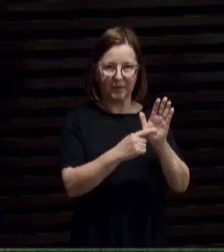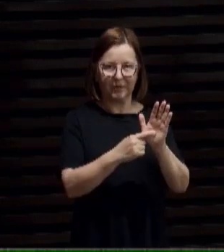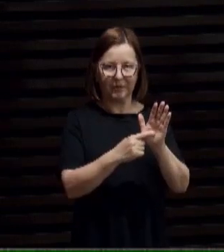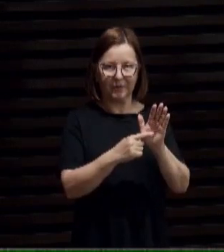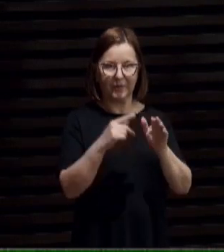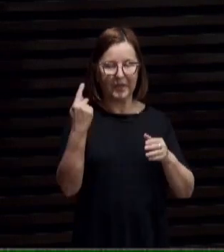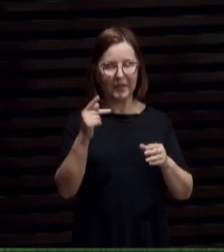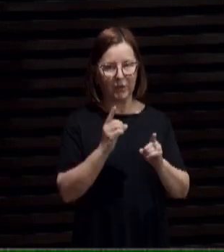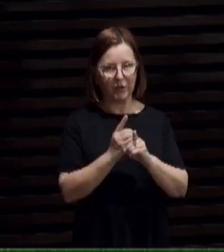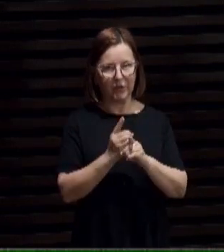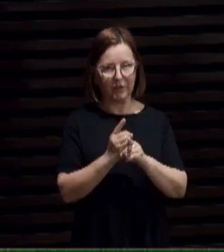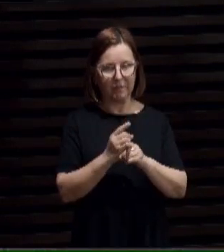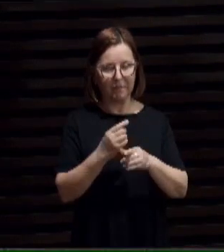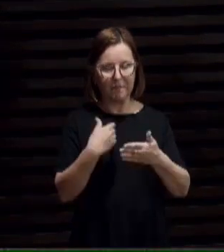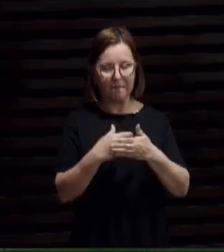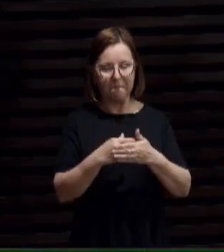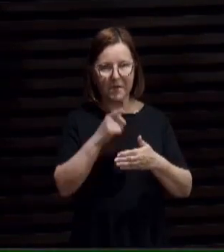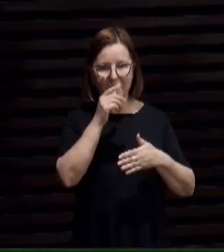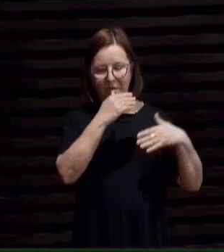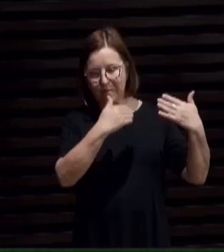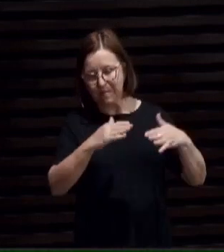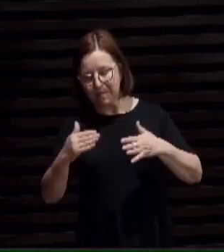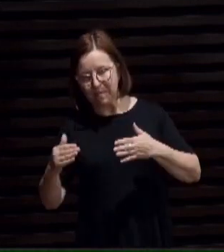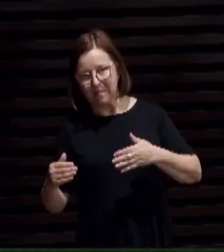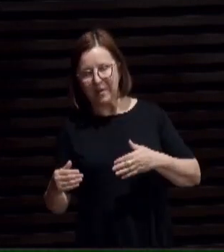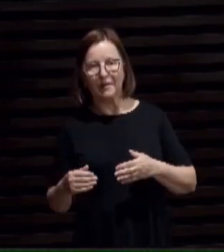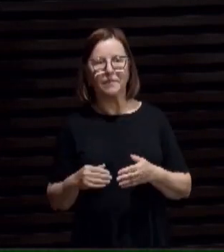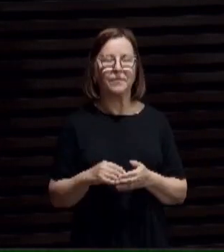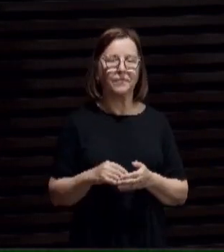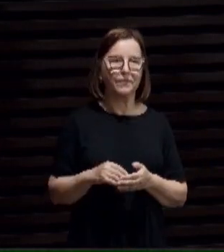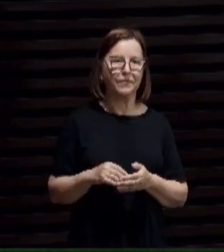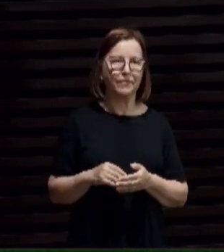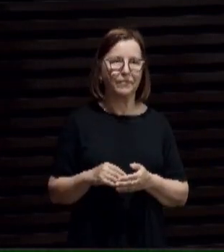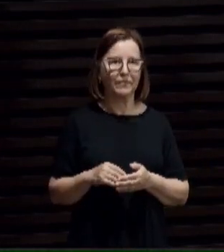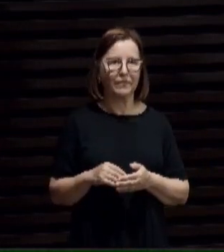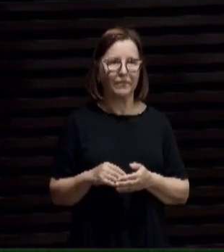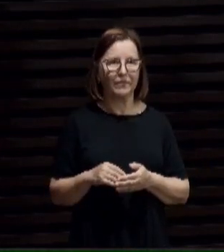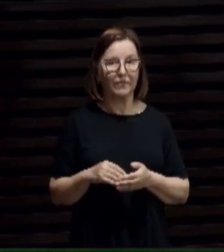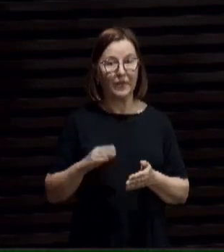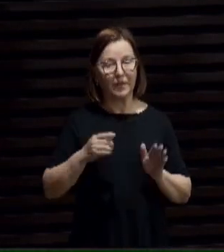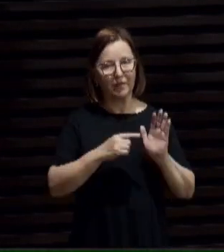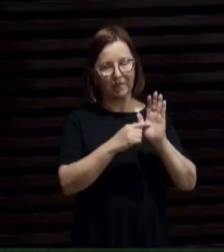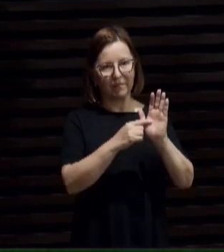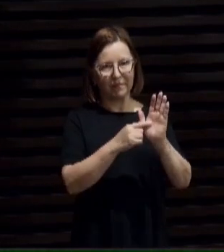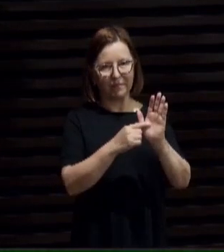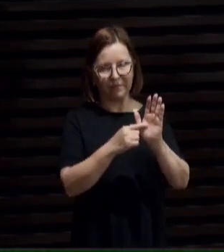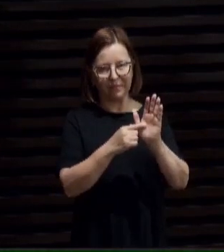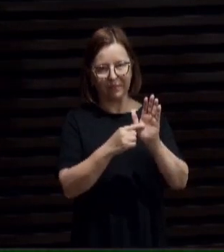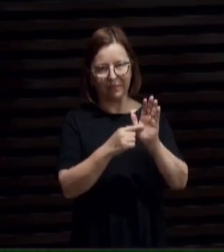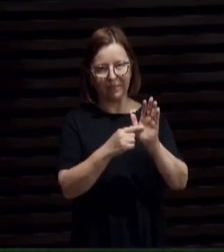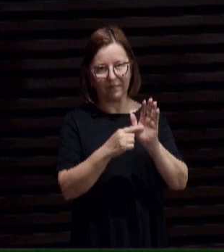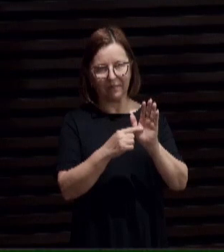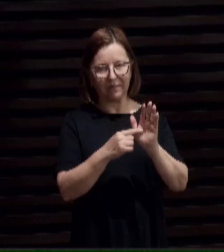aos seus discípulos junto ao mar de Tiberíades, e foi assim que ele se manifestou.